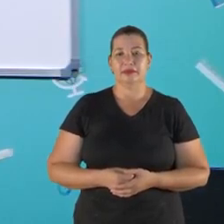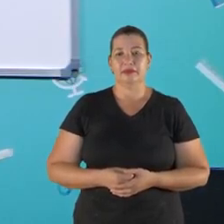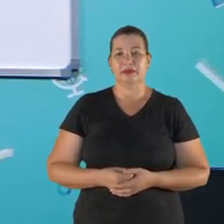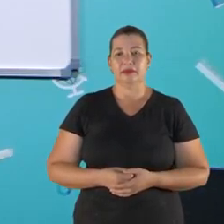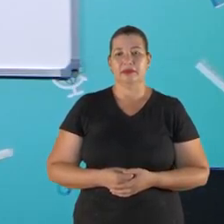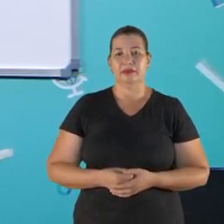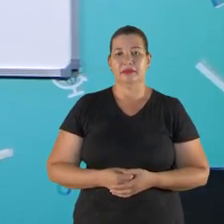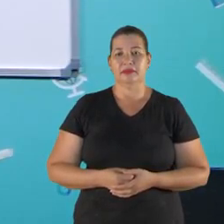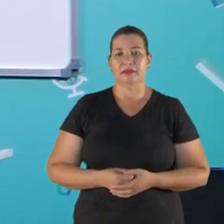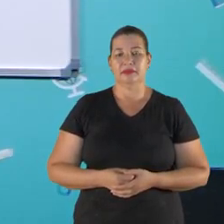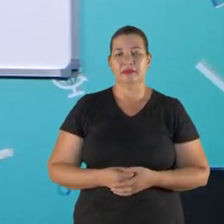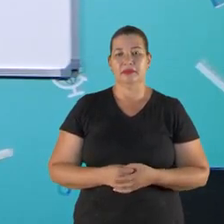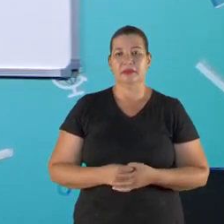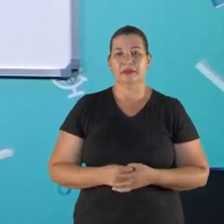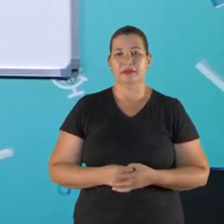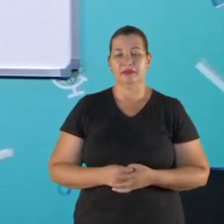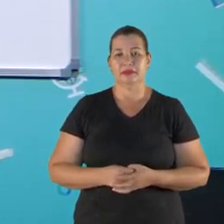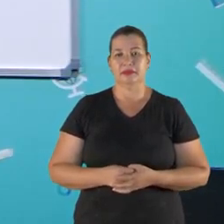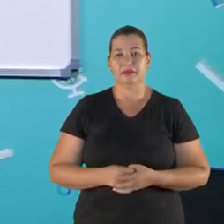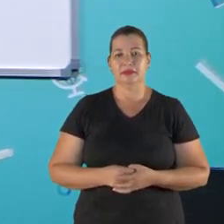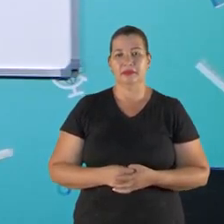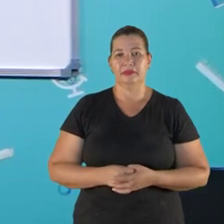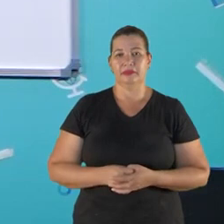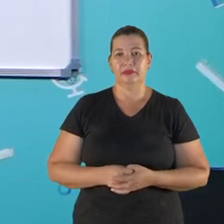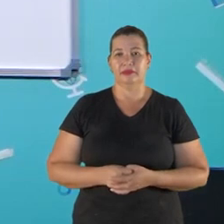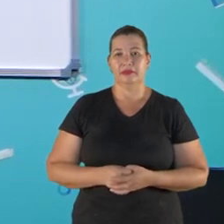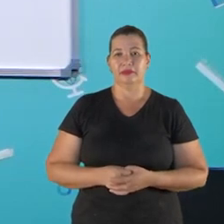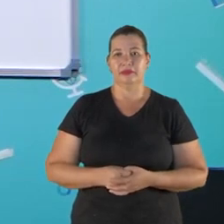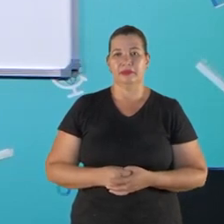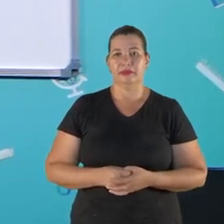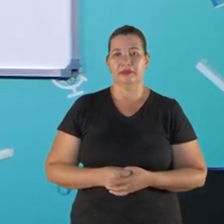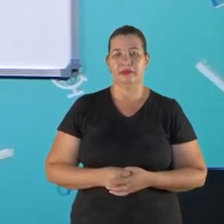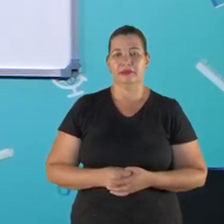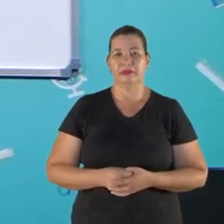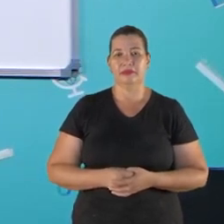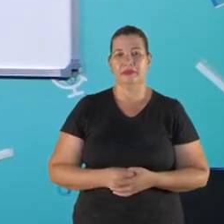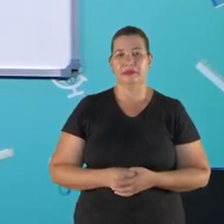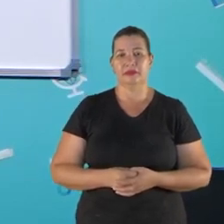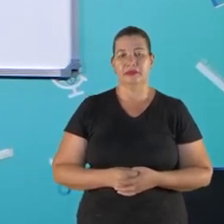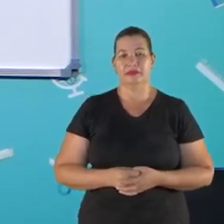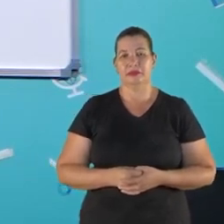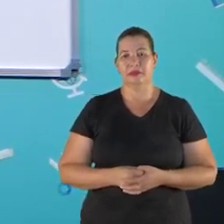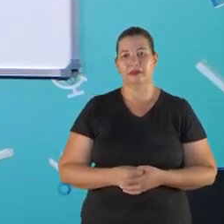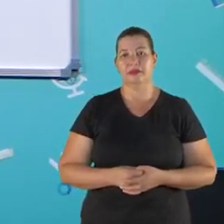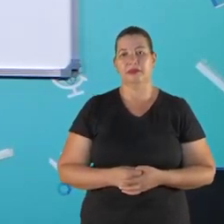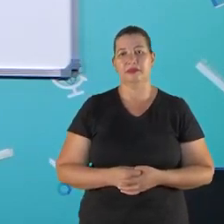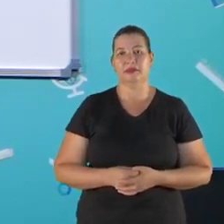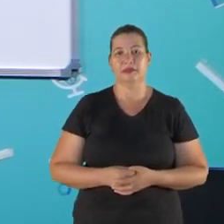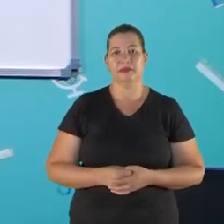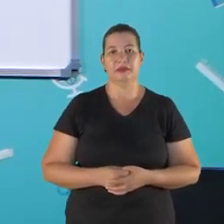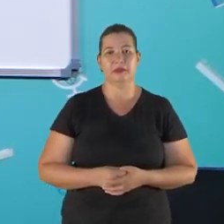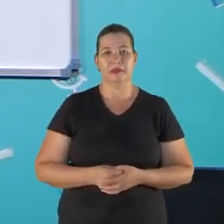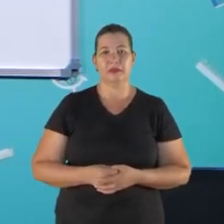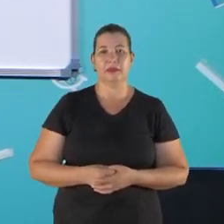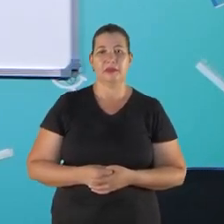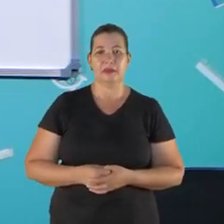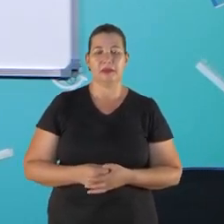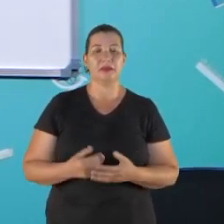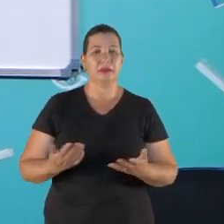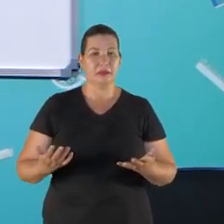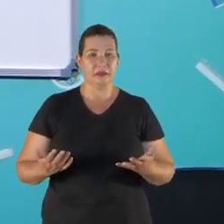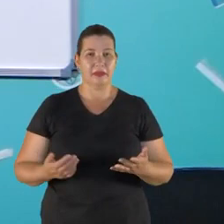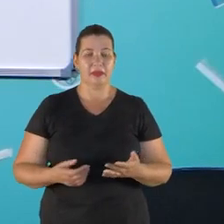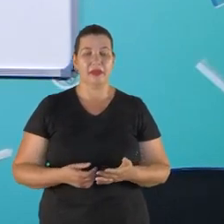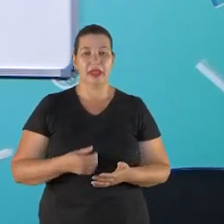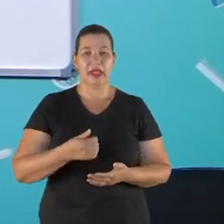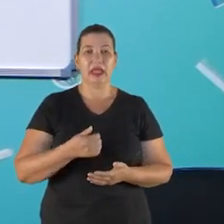1 dezena. E aqui, pessoal, sobrou uma centena. Uma centena menos nada, que vai